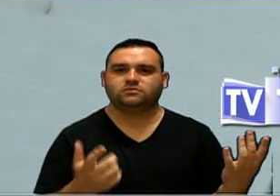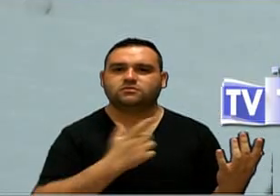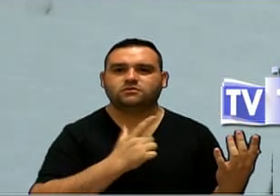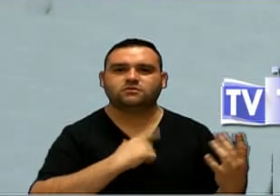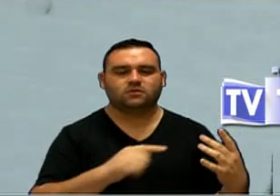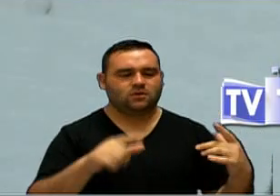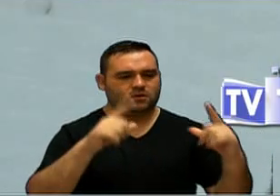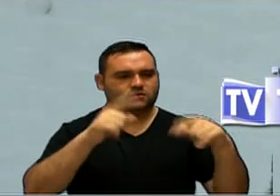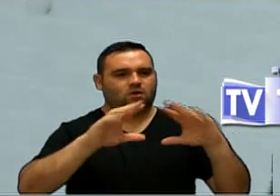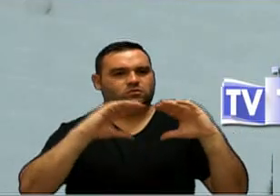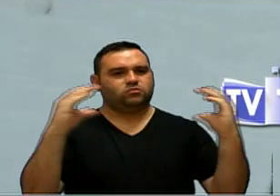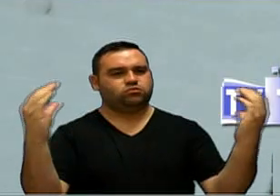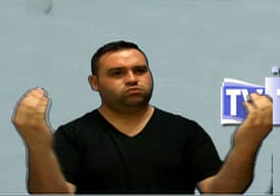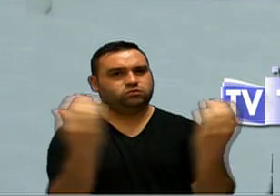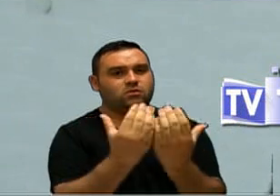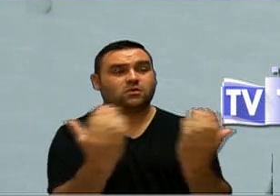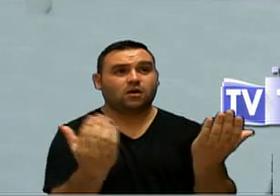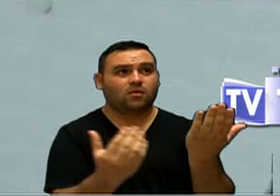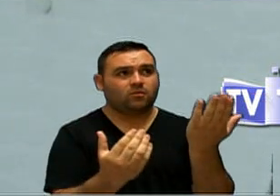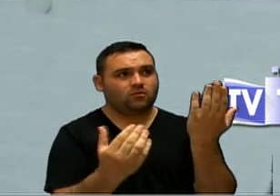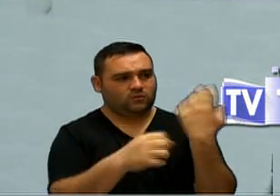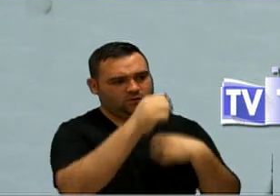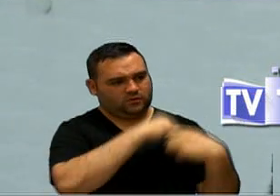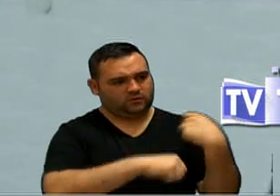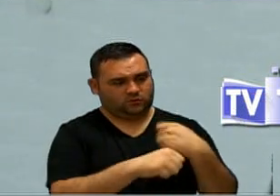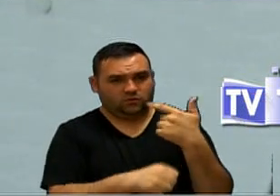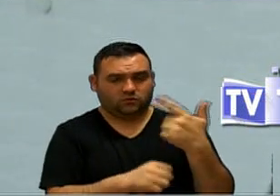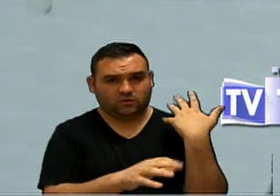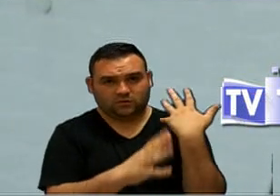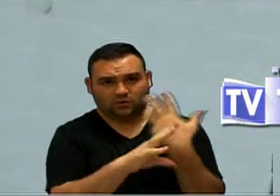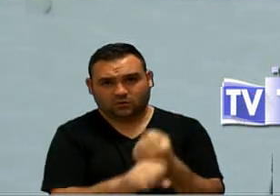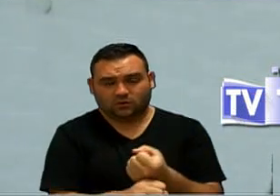estádio municipal. Nesses últimos 2 anos,